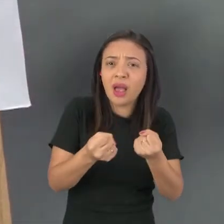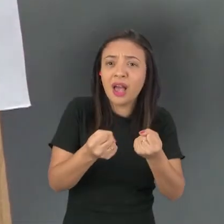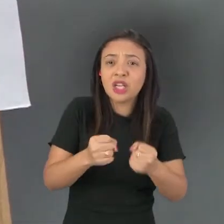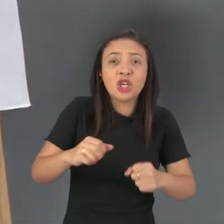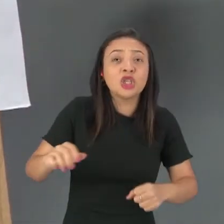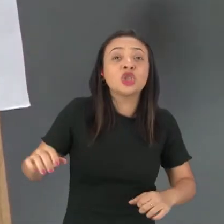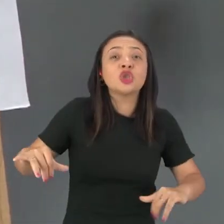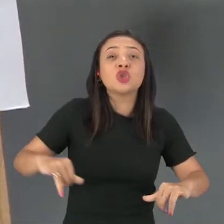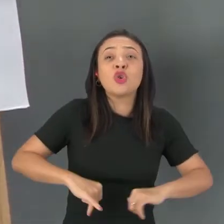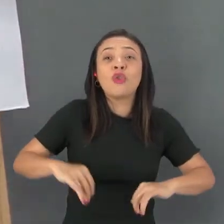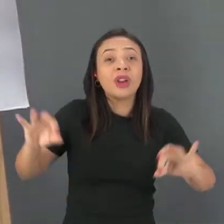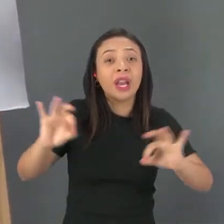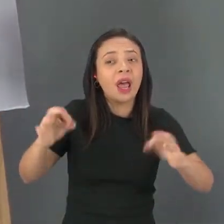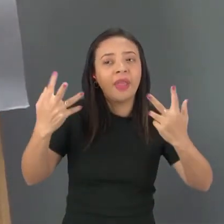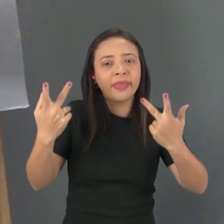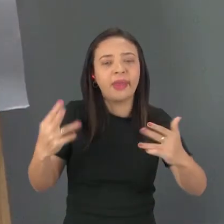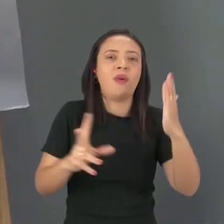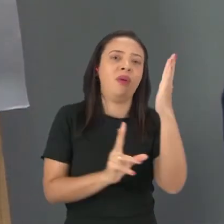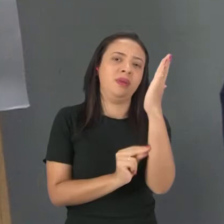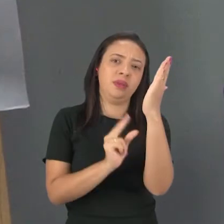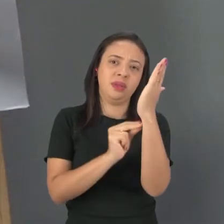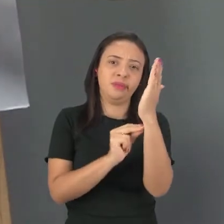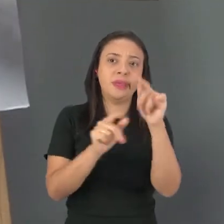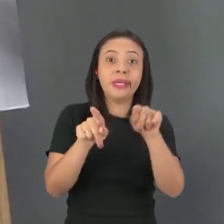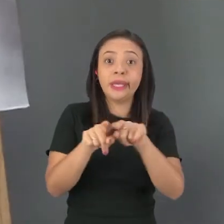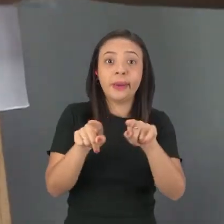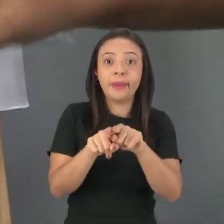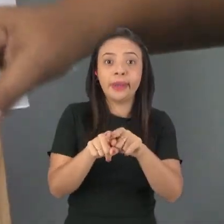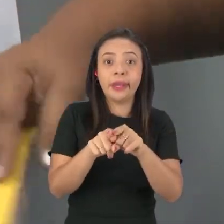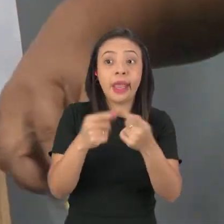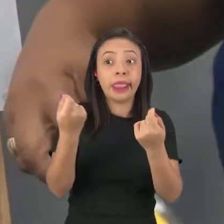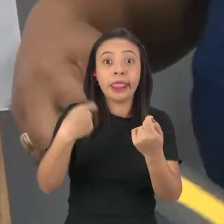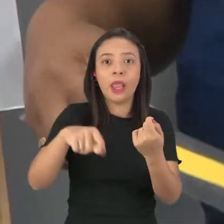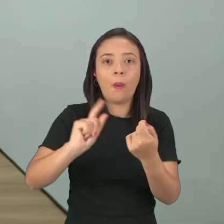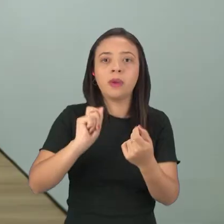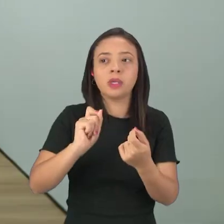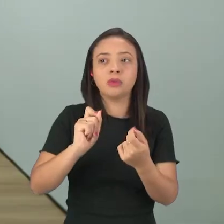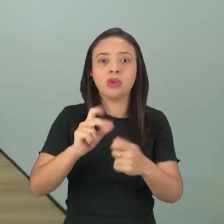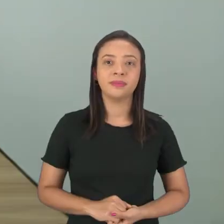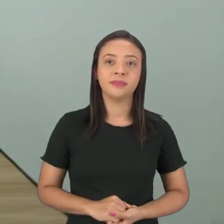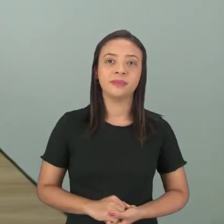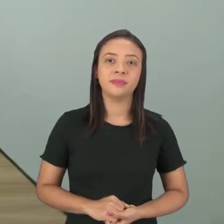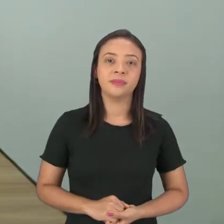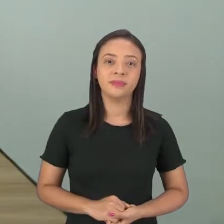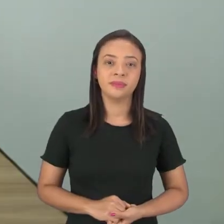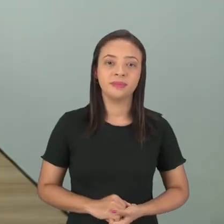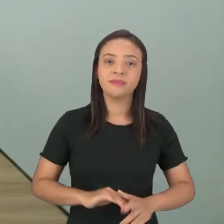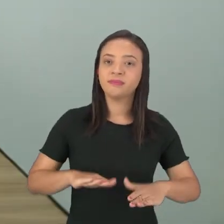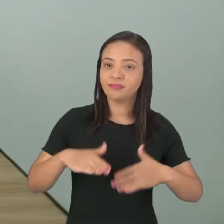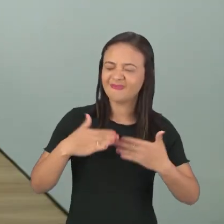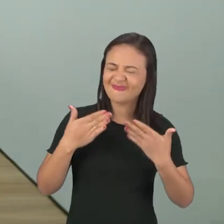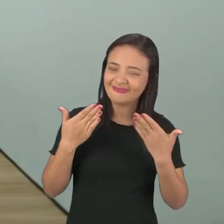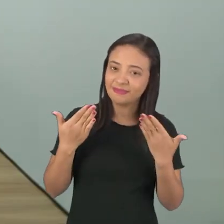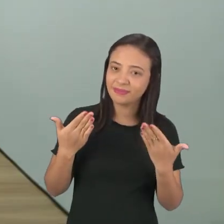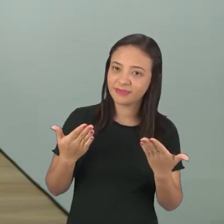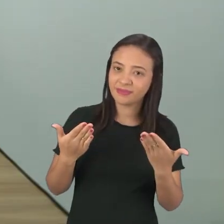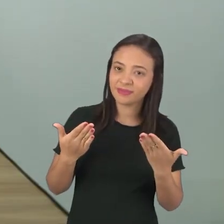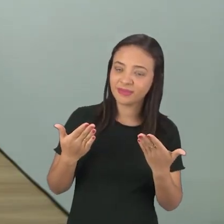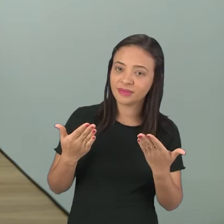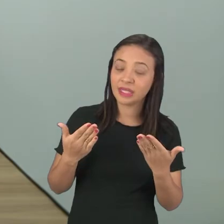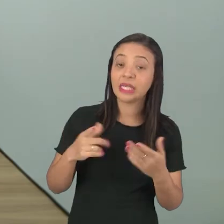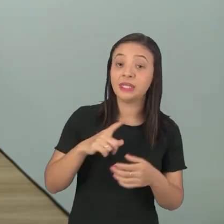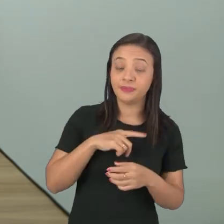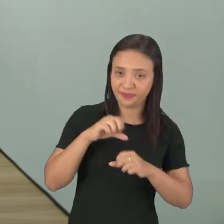Cigarra e não aturarmos a zombaria das formigas e além desse